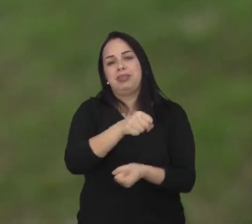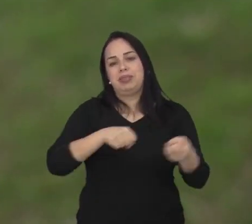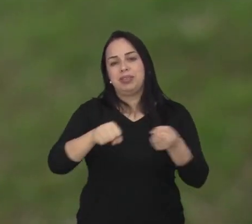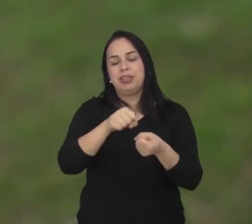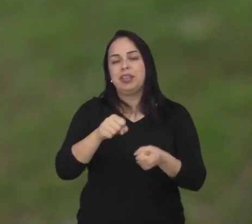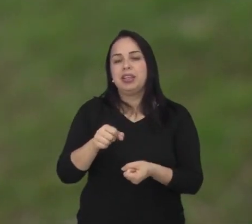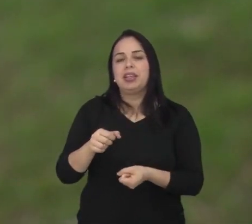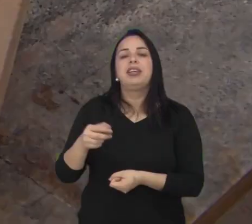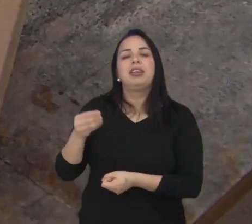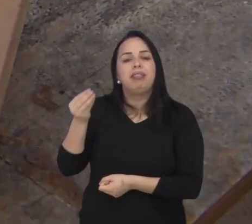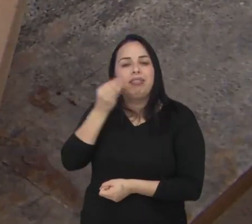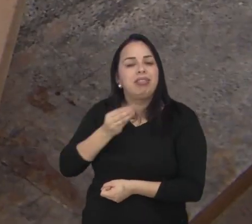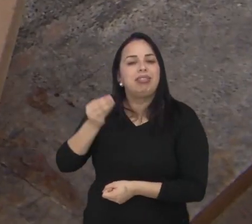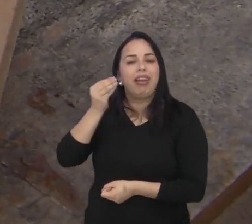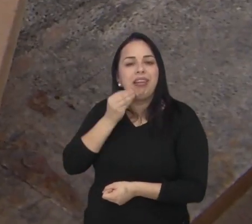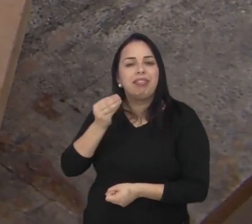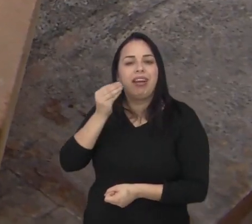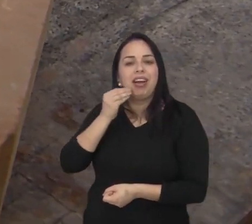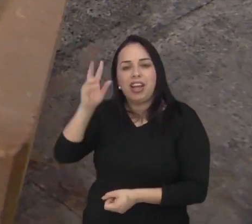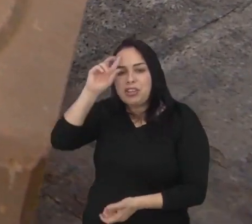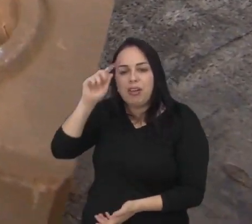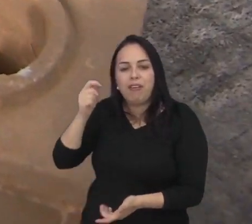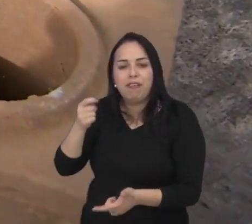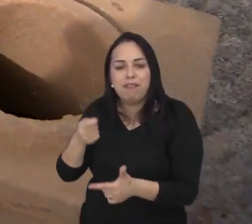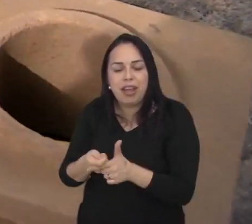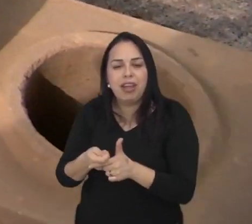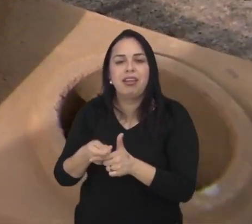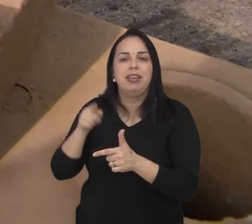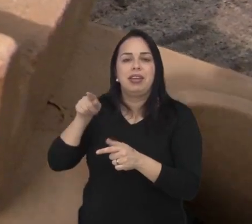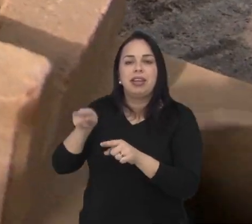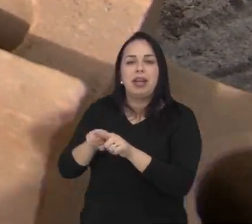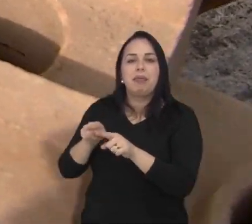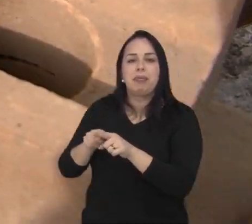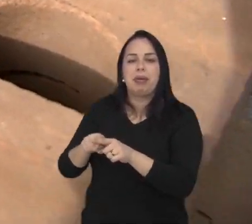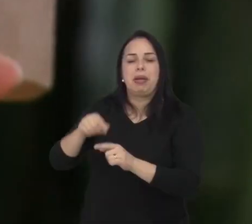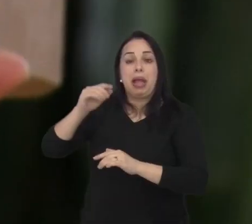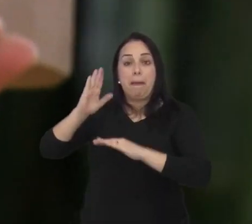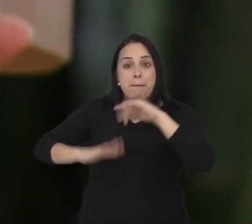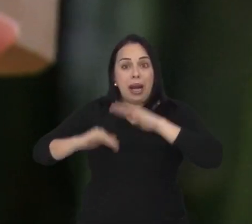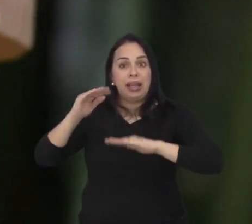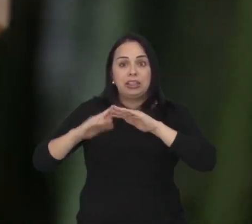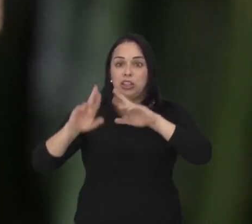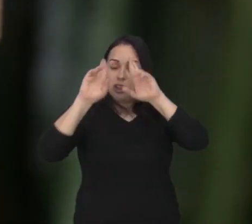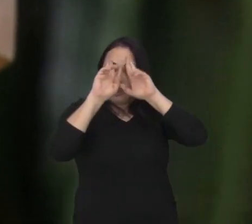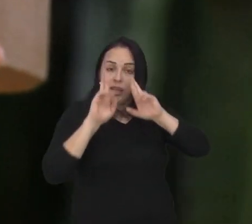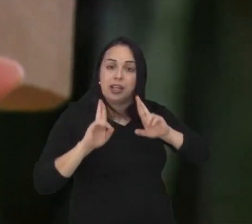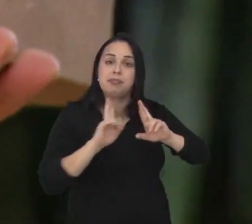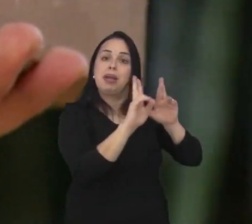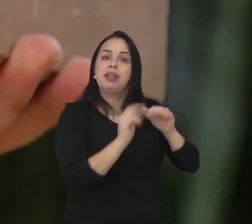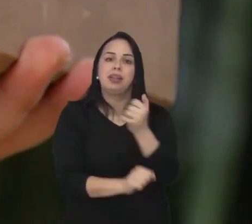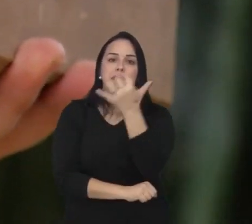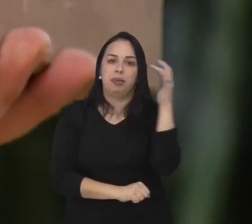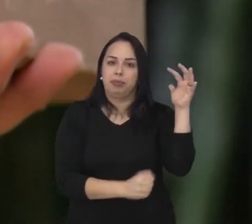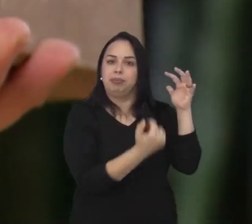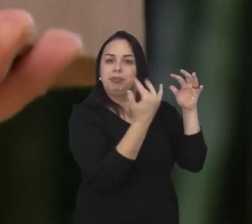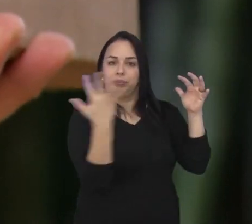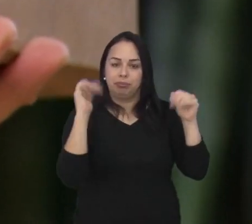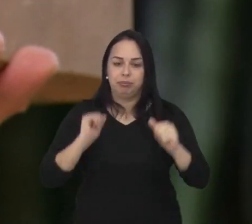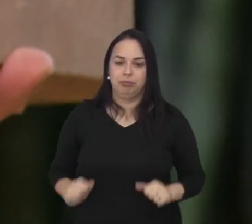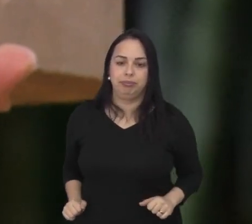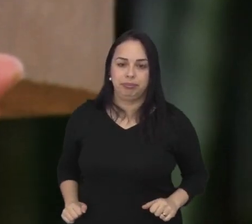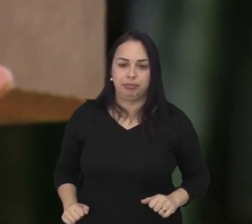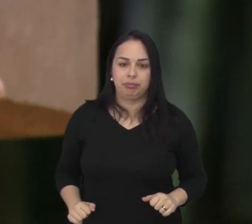economia sustentável, que busca soluções que aliam desenvolvimento e práticas que respeitam os